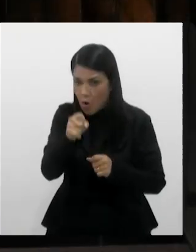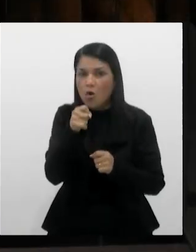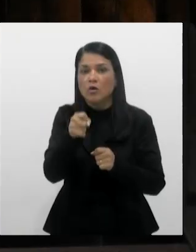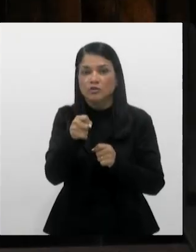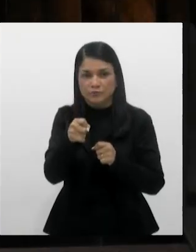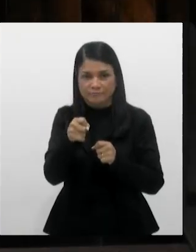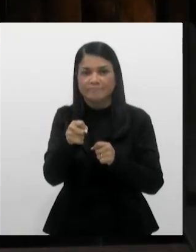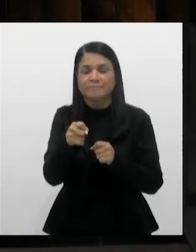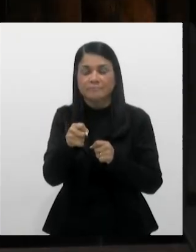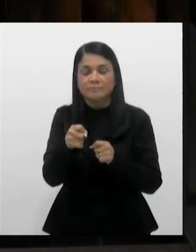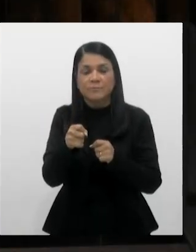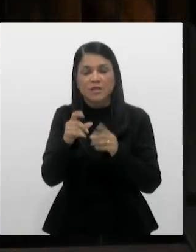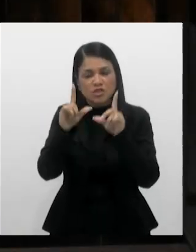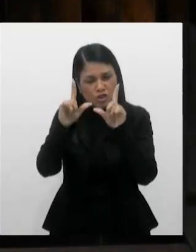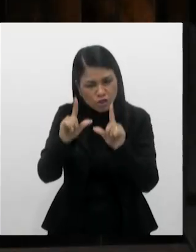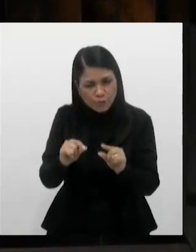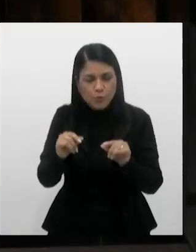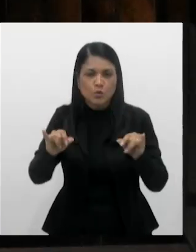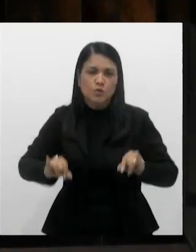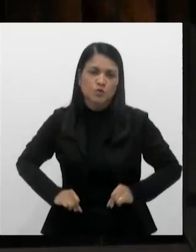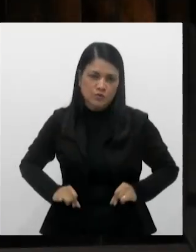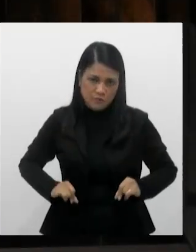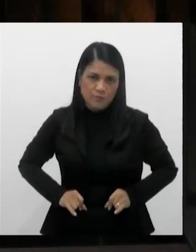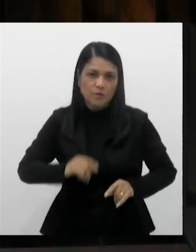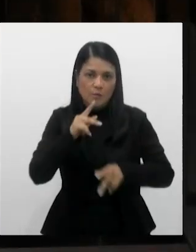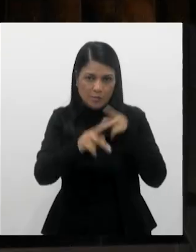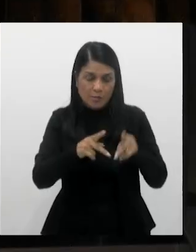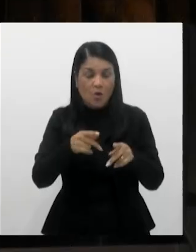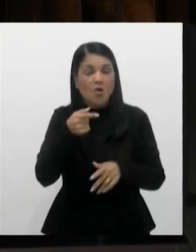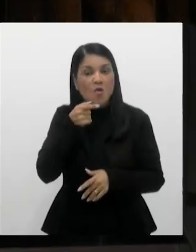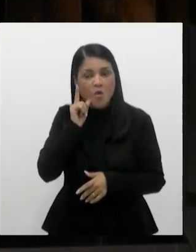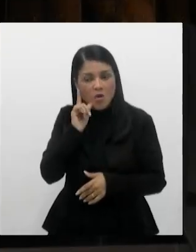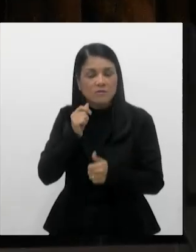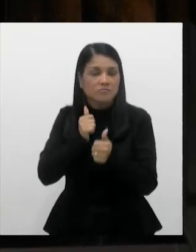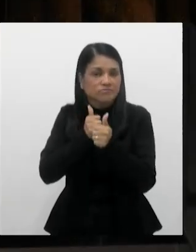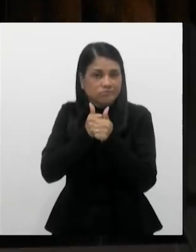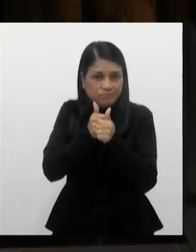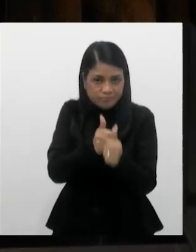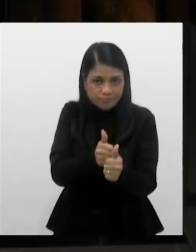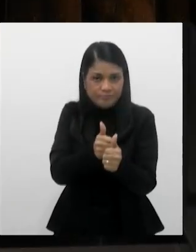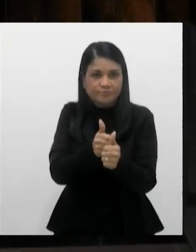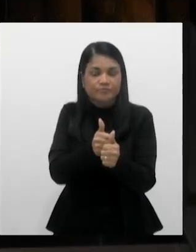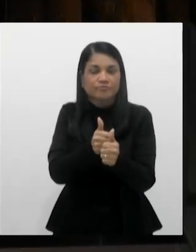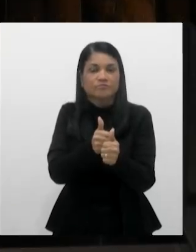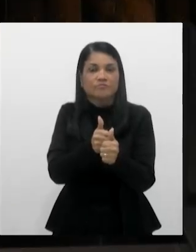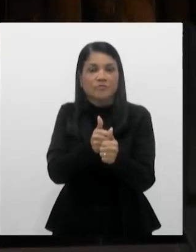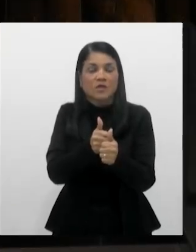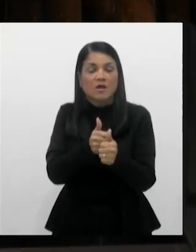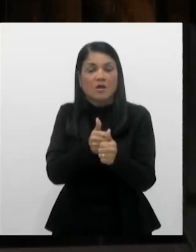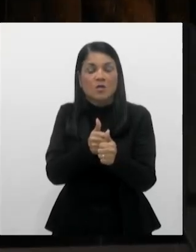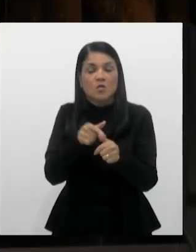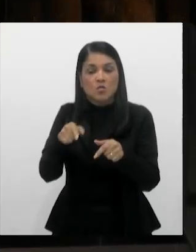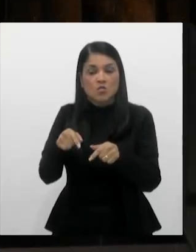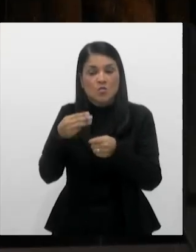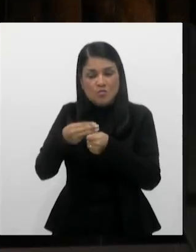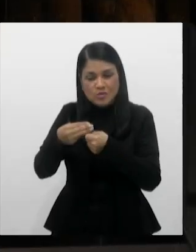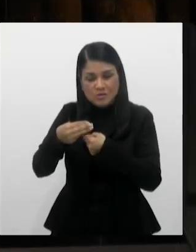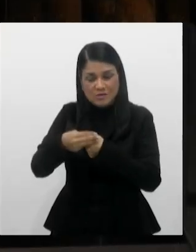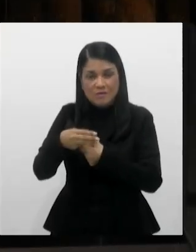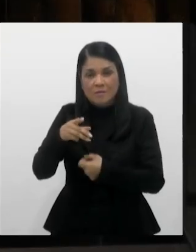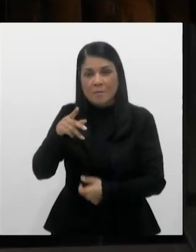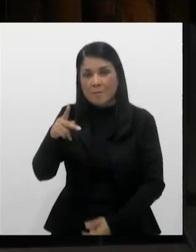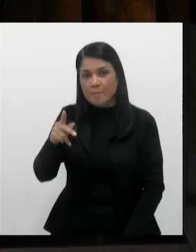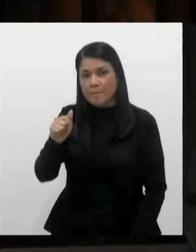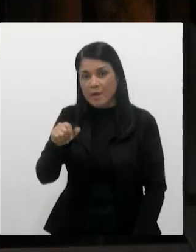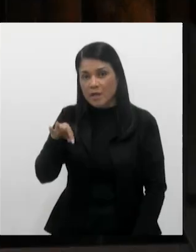os anos o sofrimento de toda a população. Ontem a gente pôde acompanhar o quanto foi atingido o município de Pati do